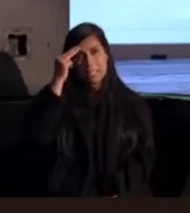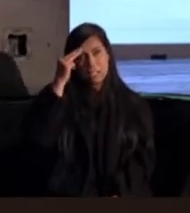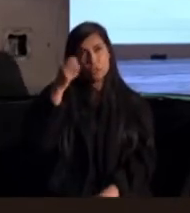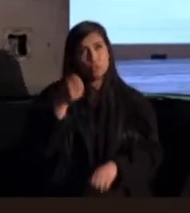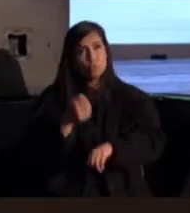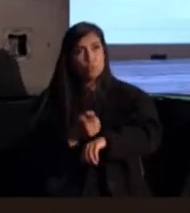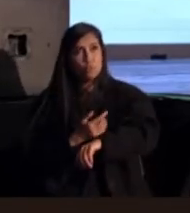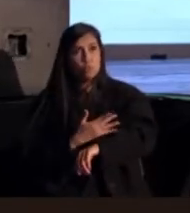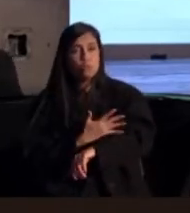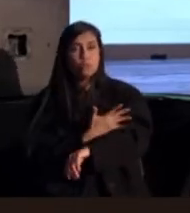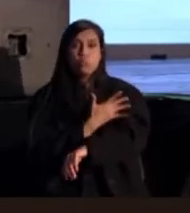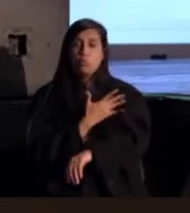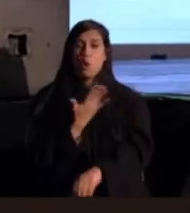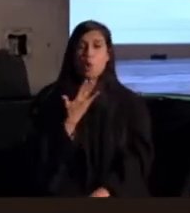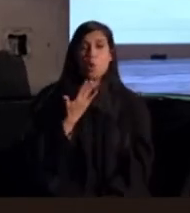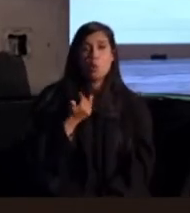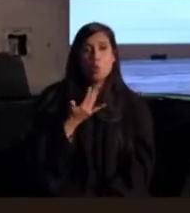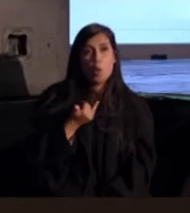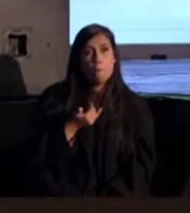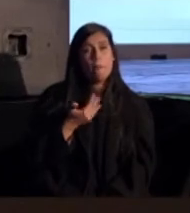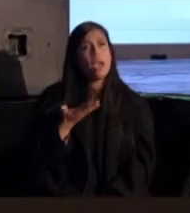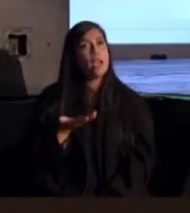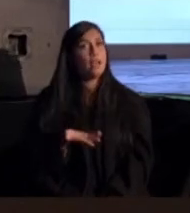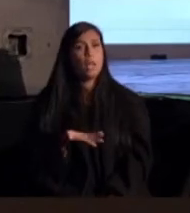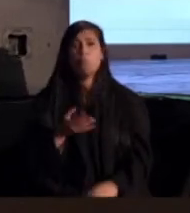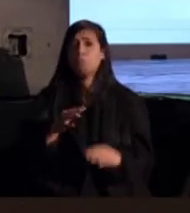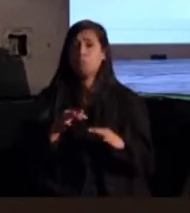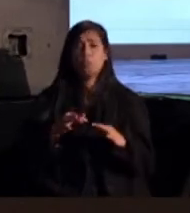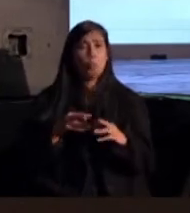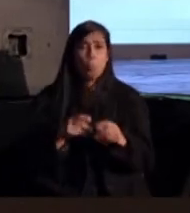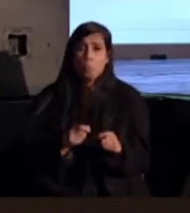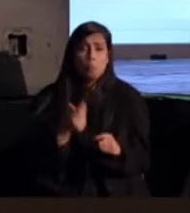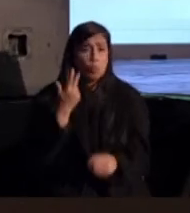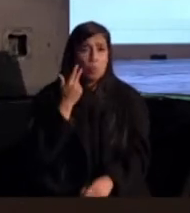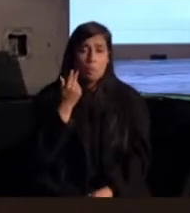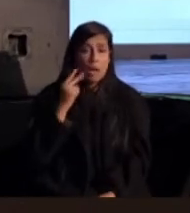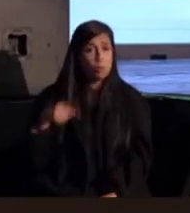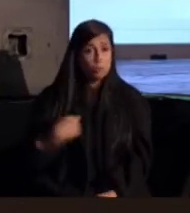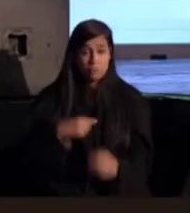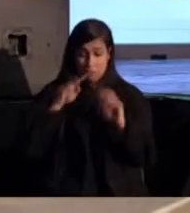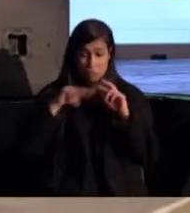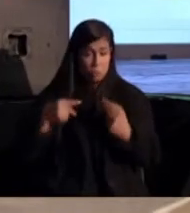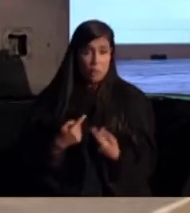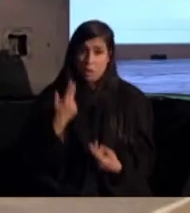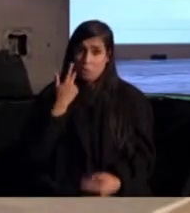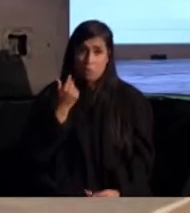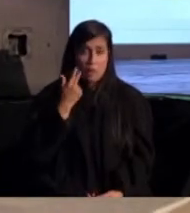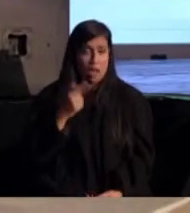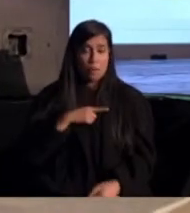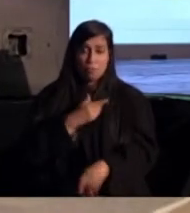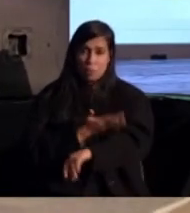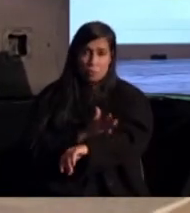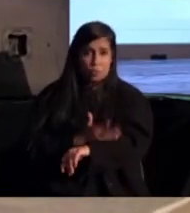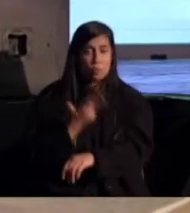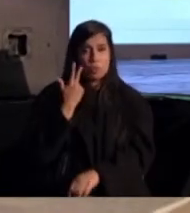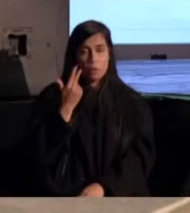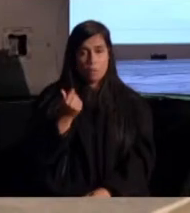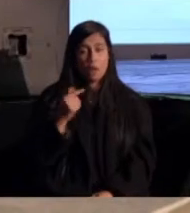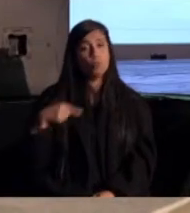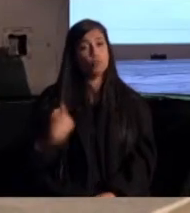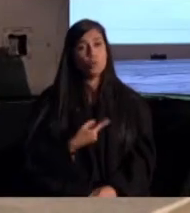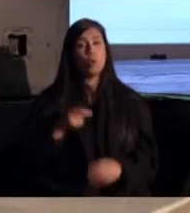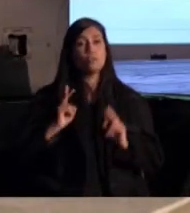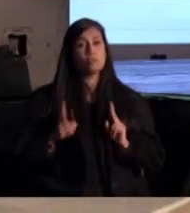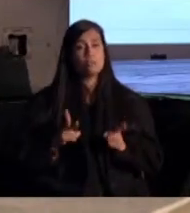né, comer, defecar, se organizar no mundo, está tudo interligado. A gente se comporta, a